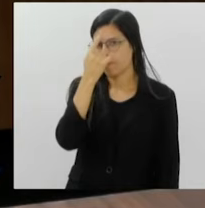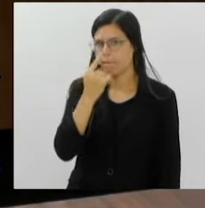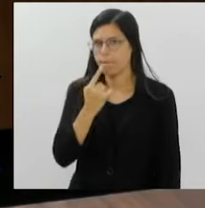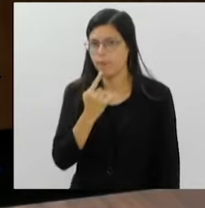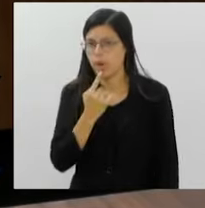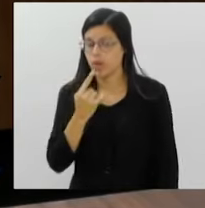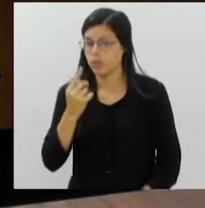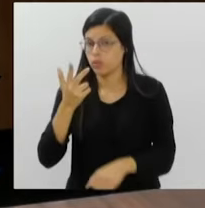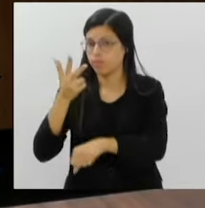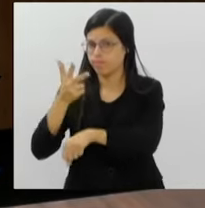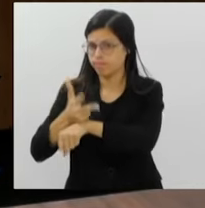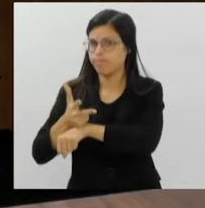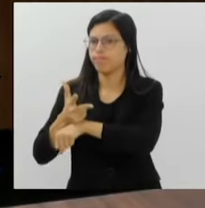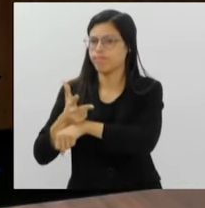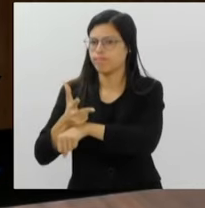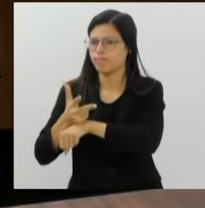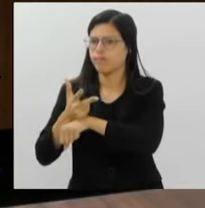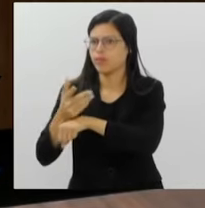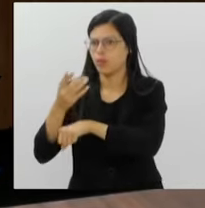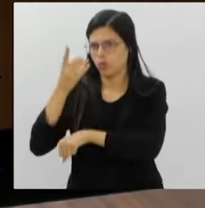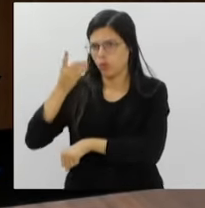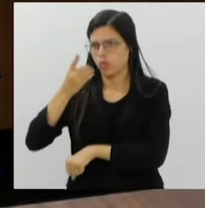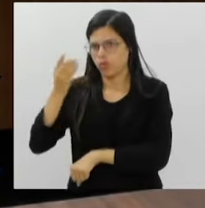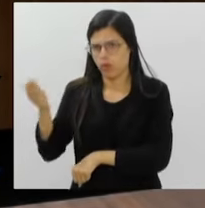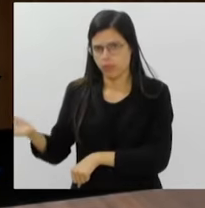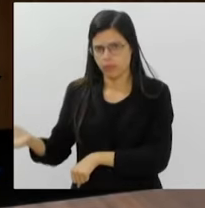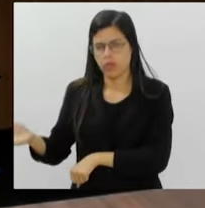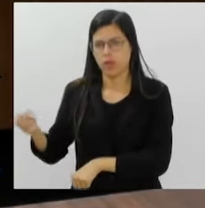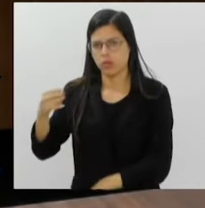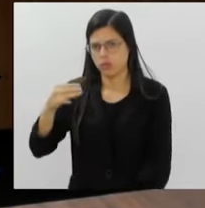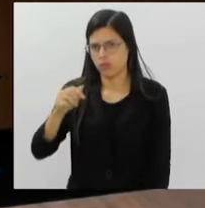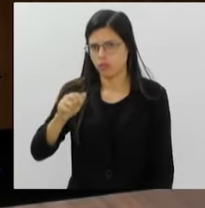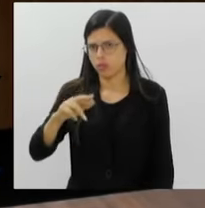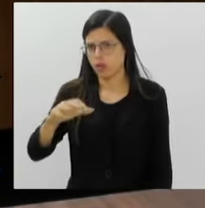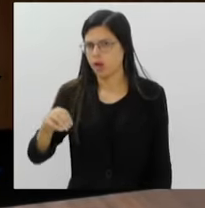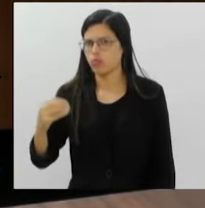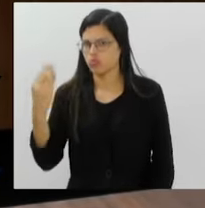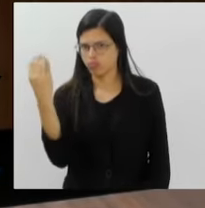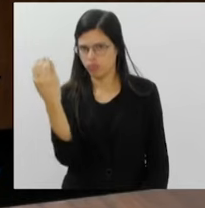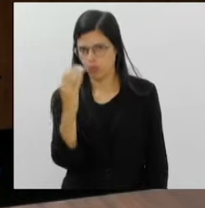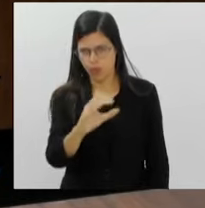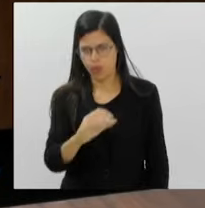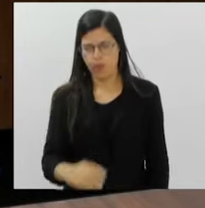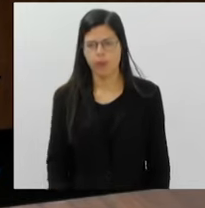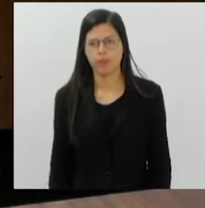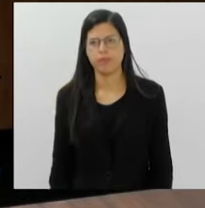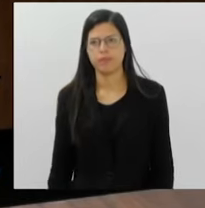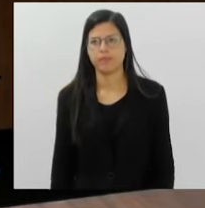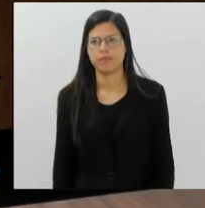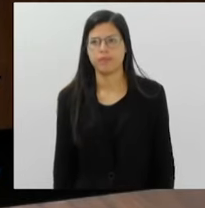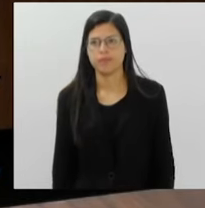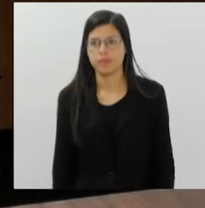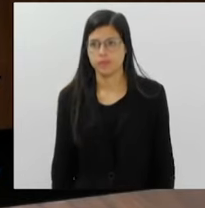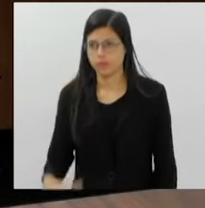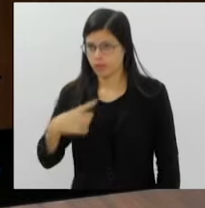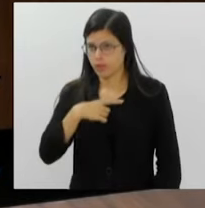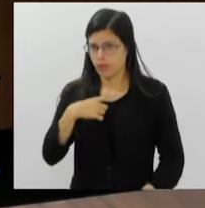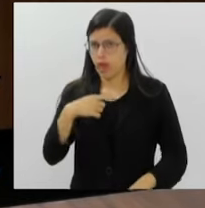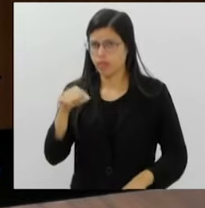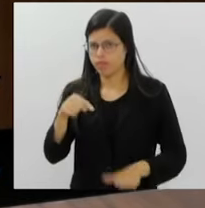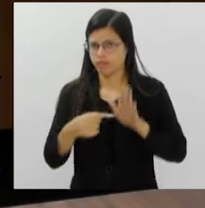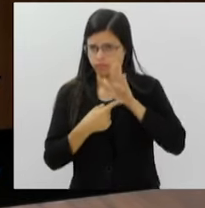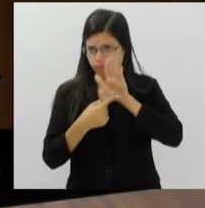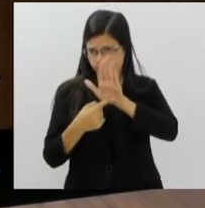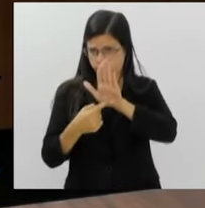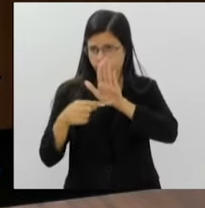que o deputado, peço que se aproxime aqui, o deputado Márcio Galberto colocou. E aqui está, senhor presidente, eu acho que